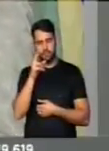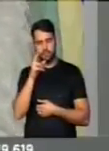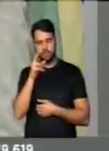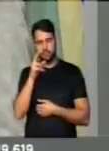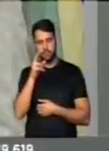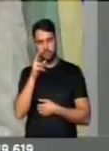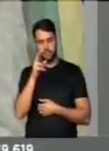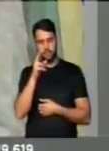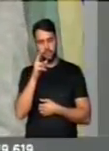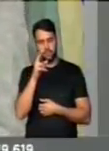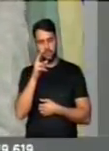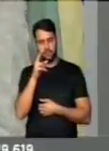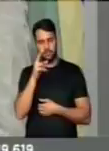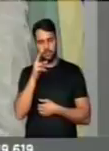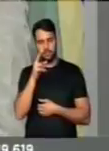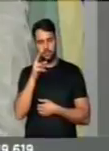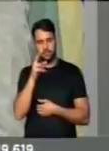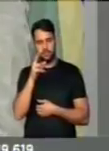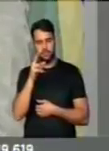e senhores